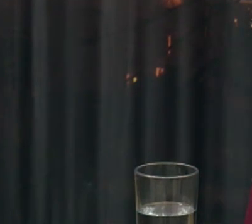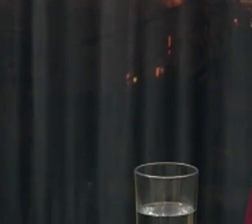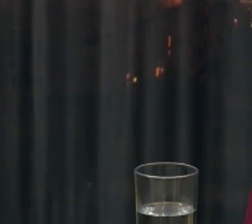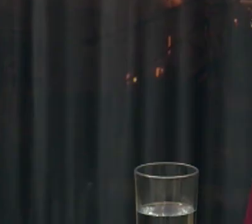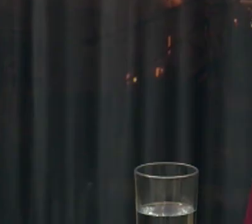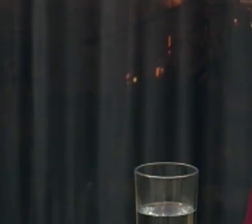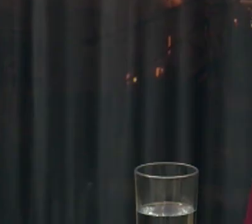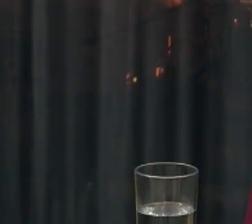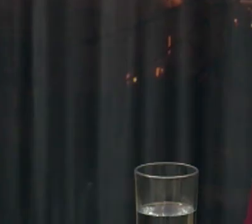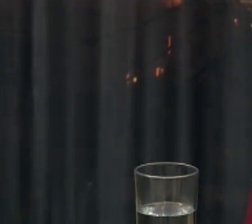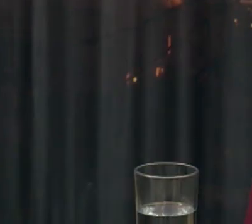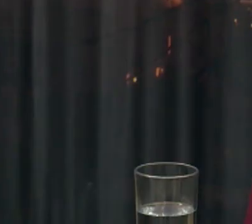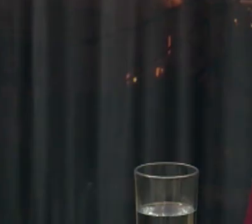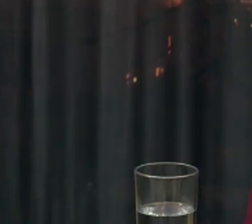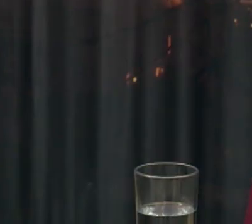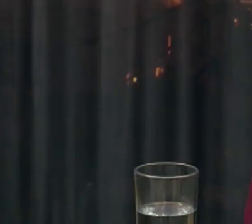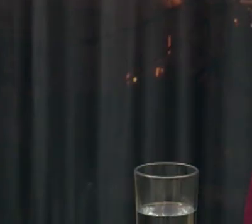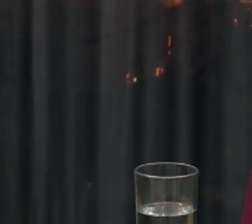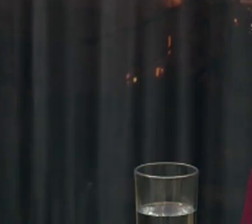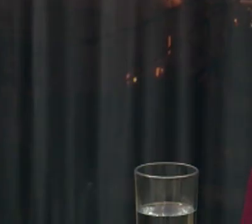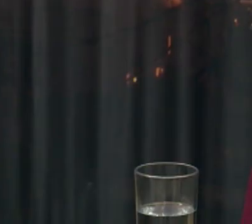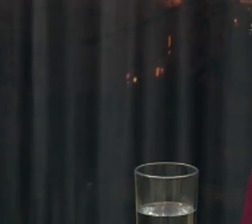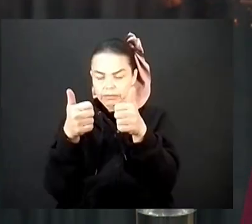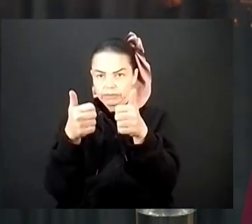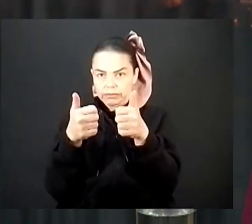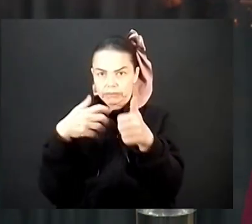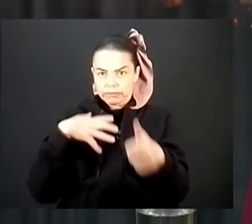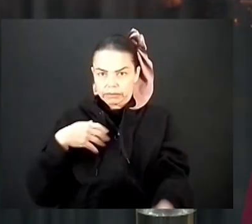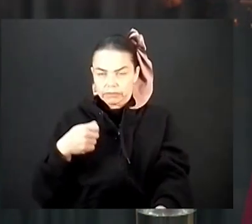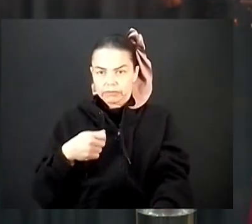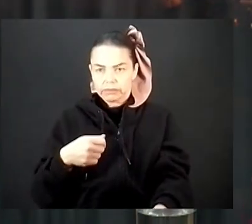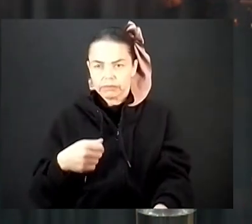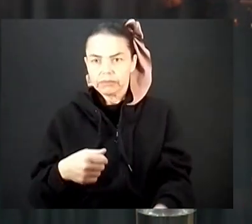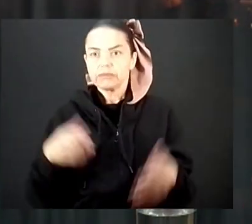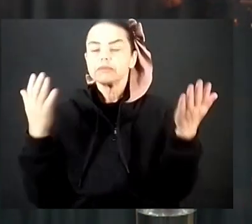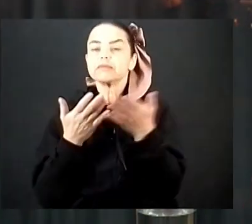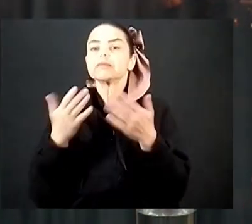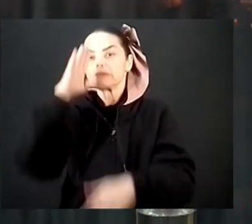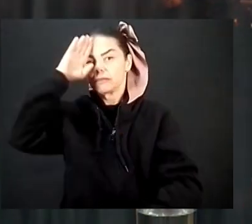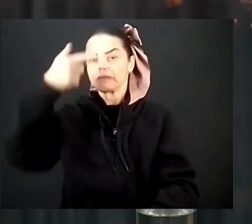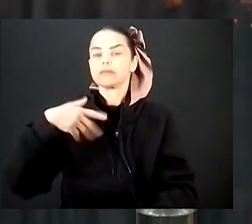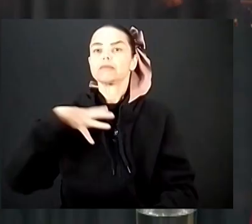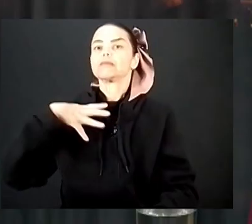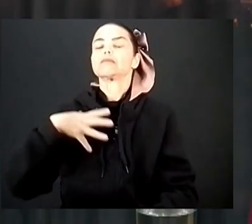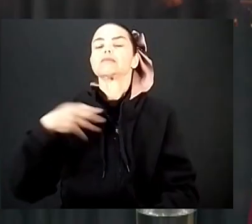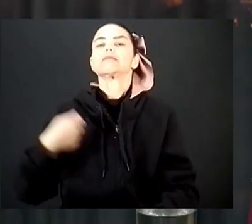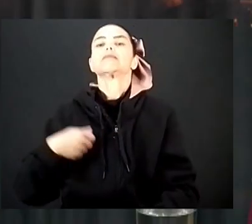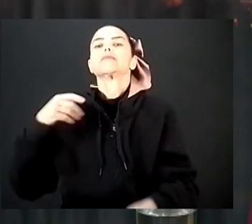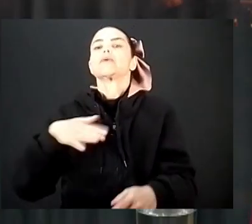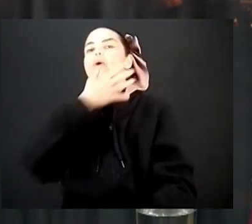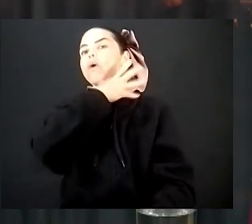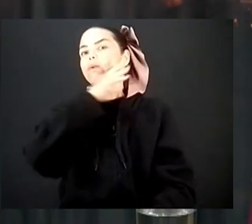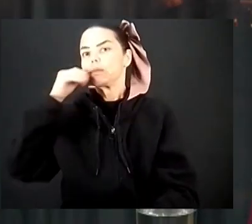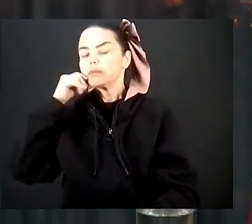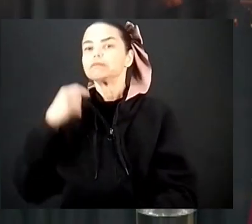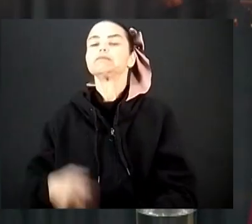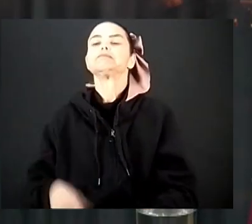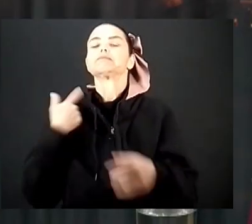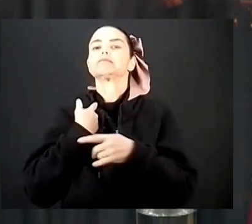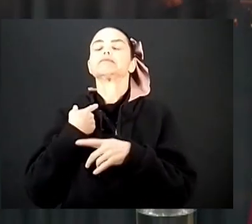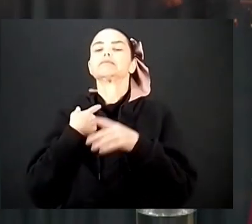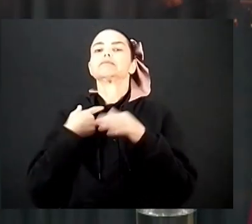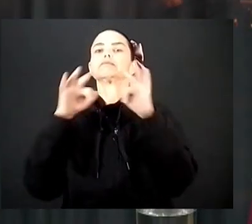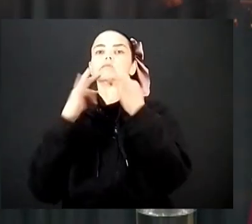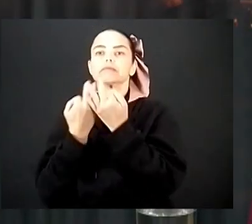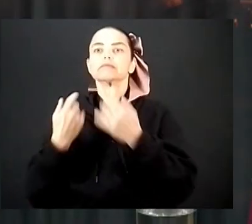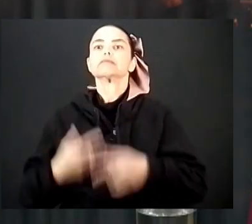só do filho, se a gente está falando de uma criança ou de um adolescente principalmente, essa criança e adolescente está no ambiente familiar. Sim. Então ela vai